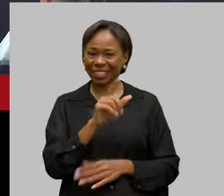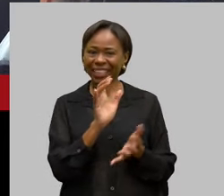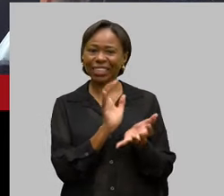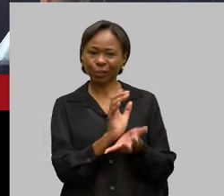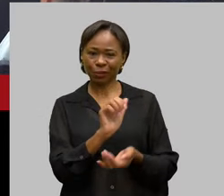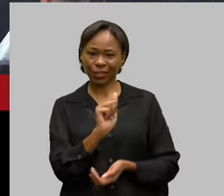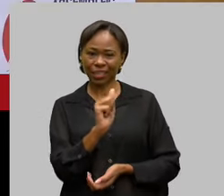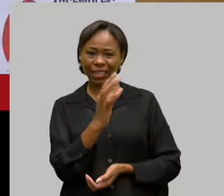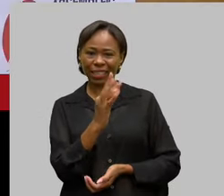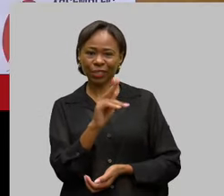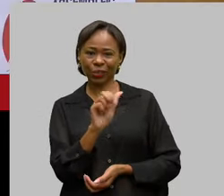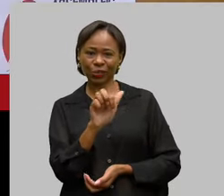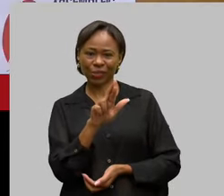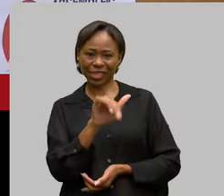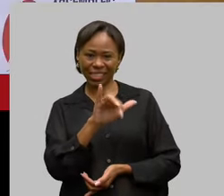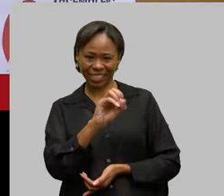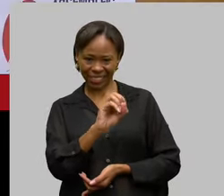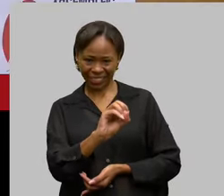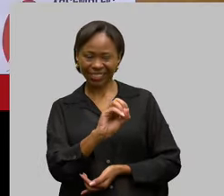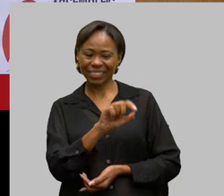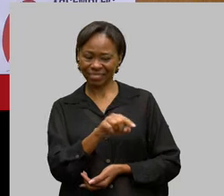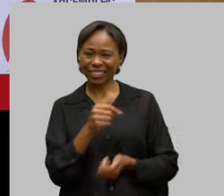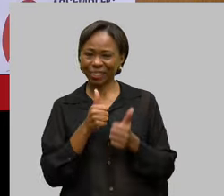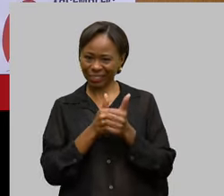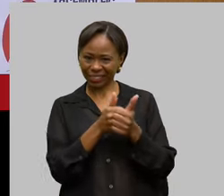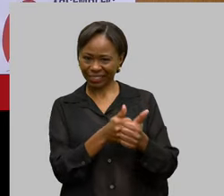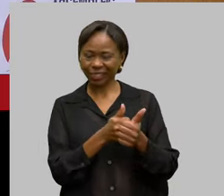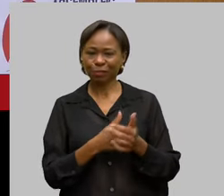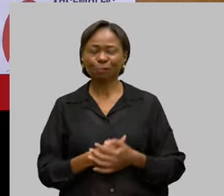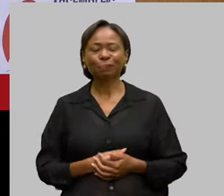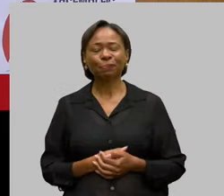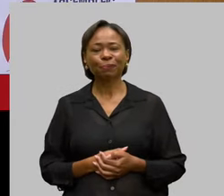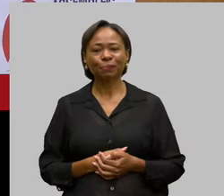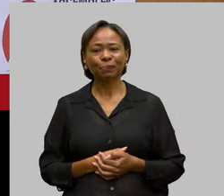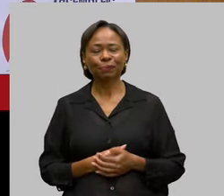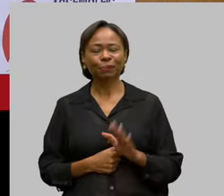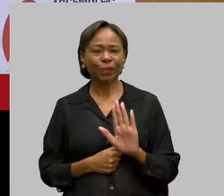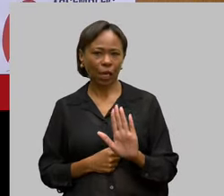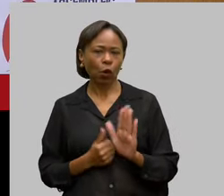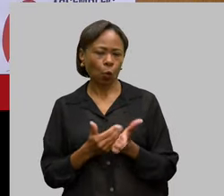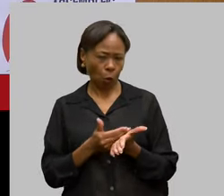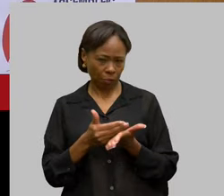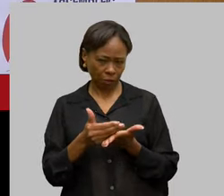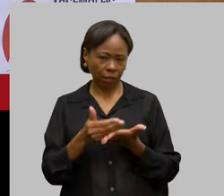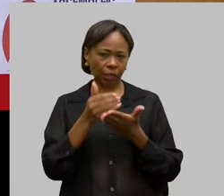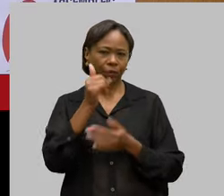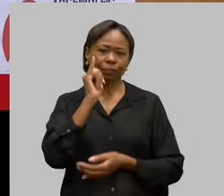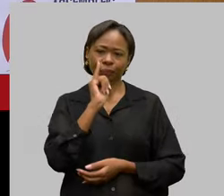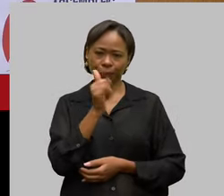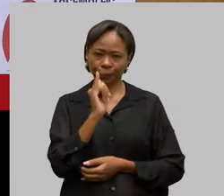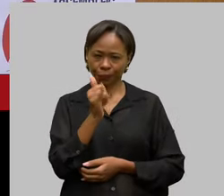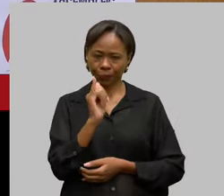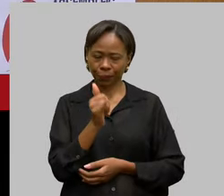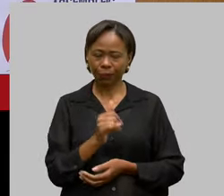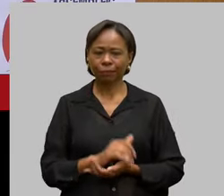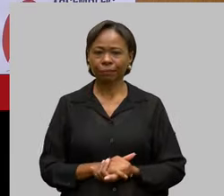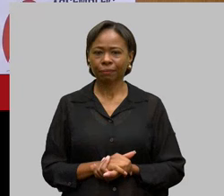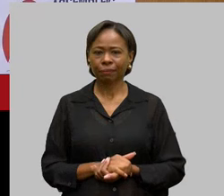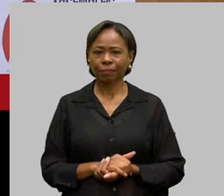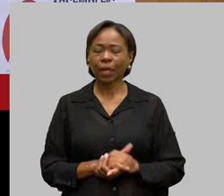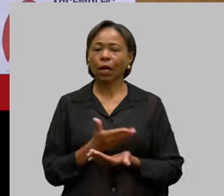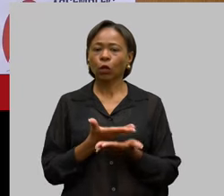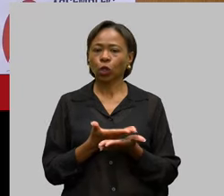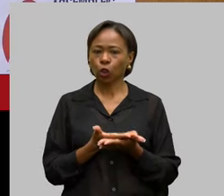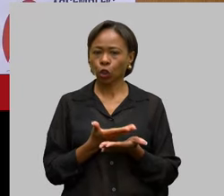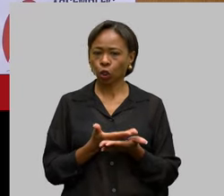acompanhar eh que eu posso vou vou iniciar minha fala dizendo o seguinte de fato a ciência atuarial Pode